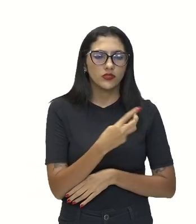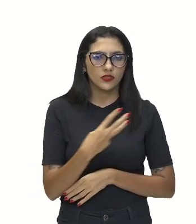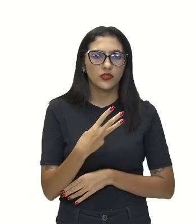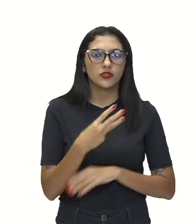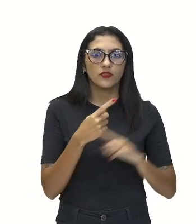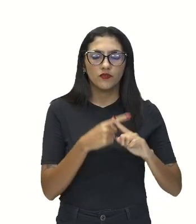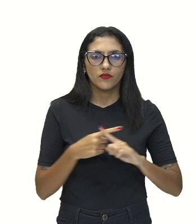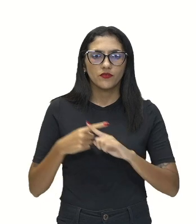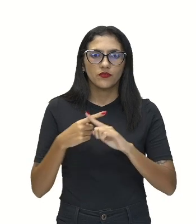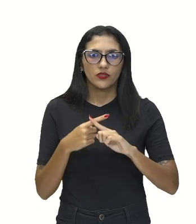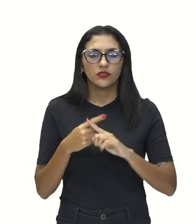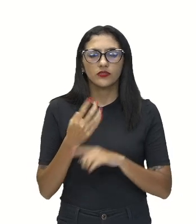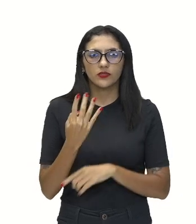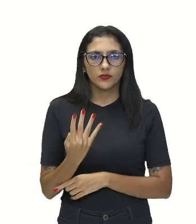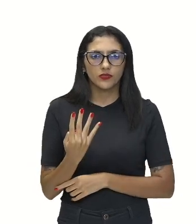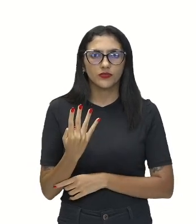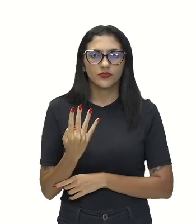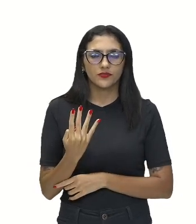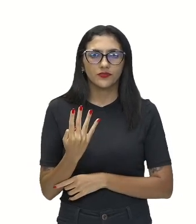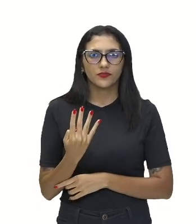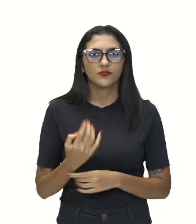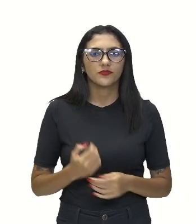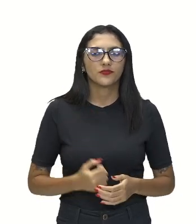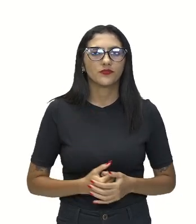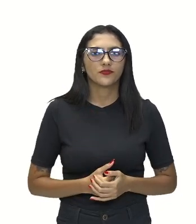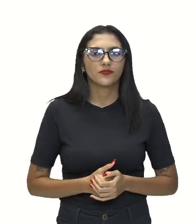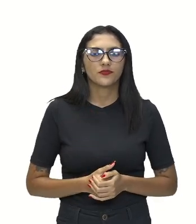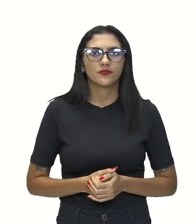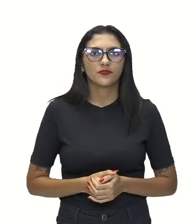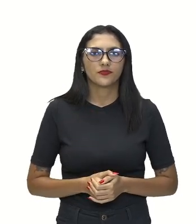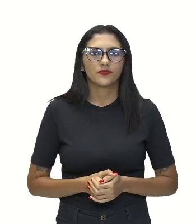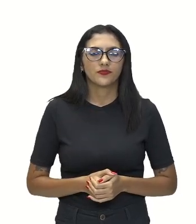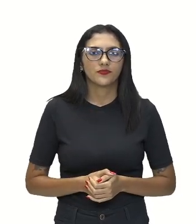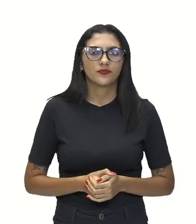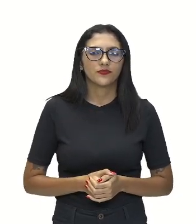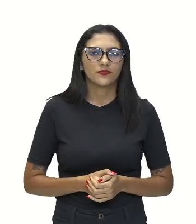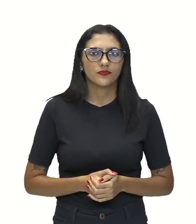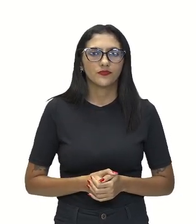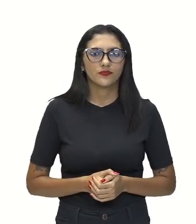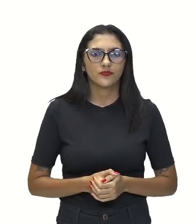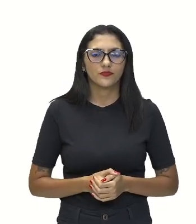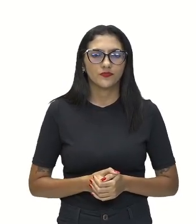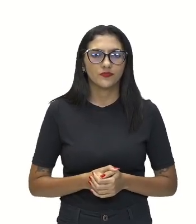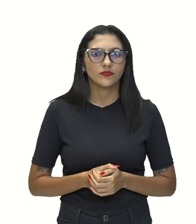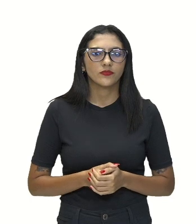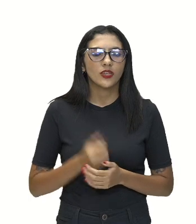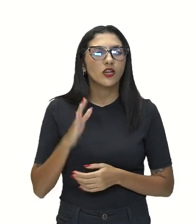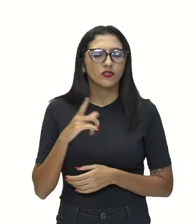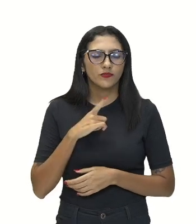12 menos 8, 4. Muito bem, muito bem. Então, vamos voltar aqui para o comando da questão,